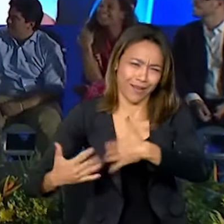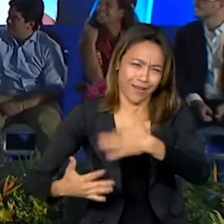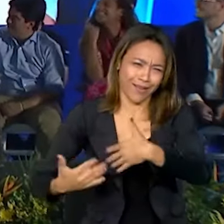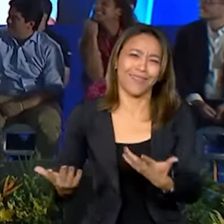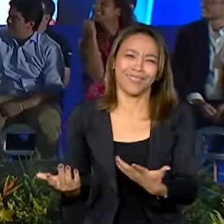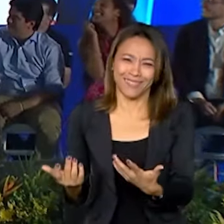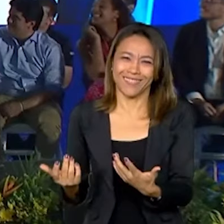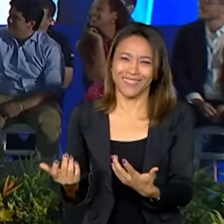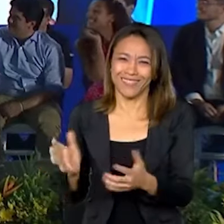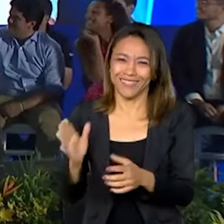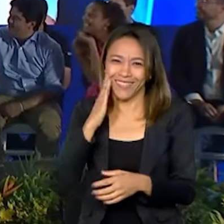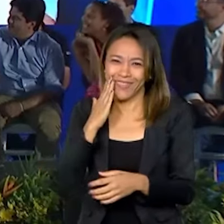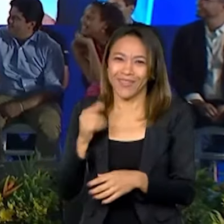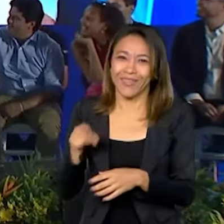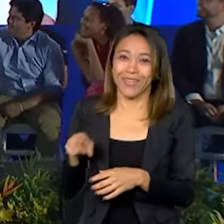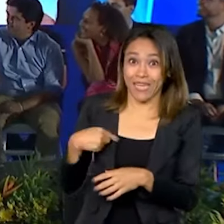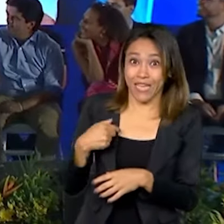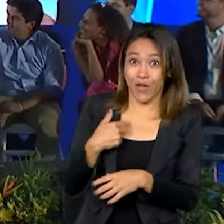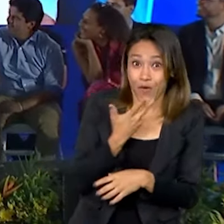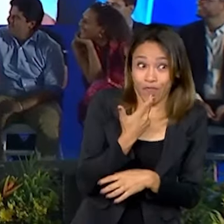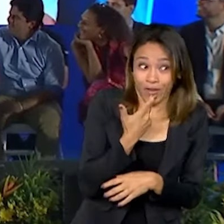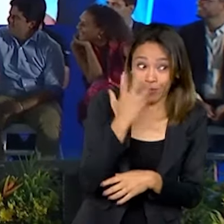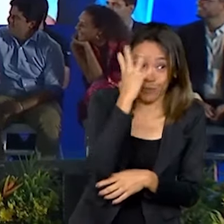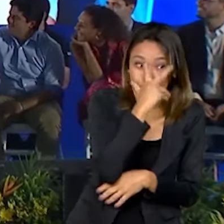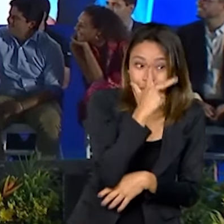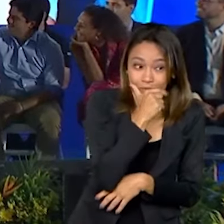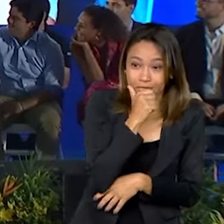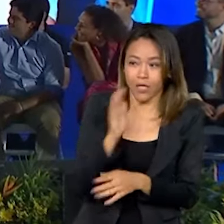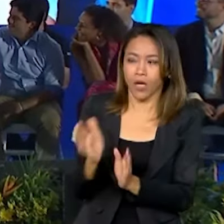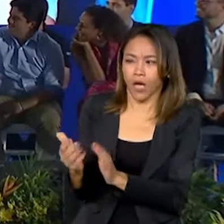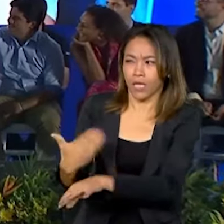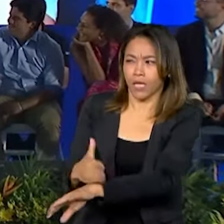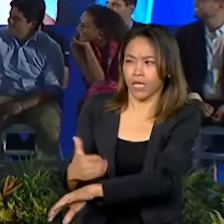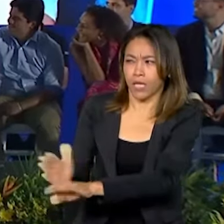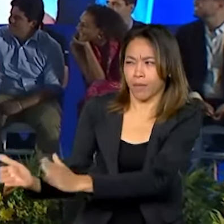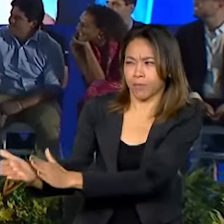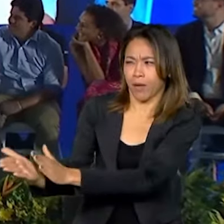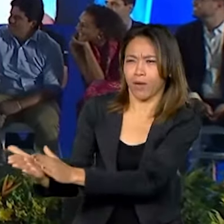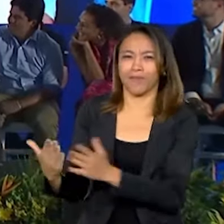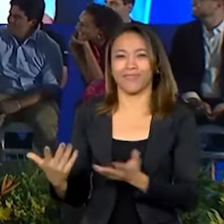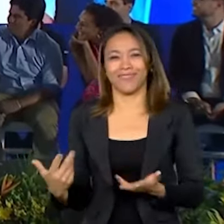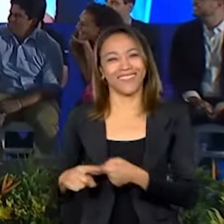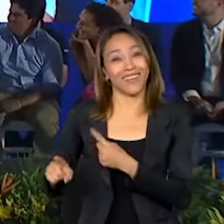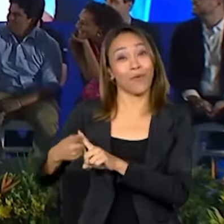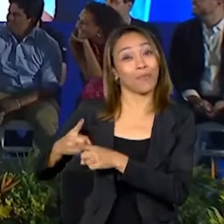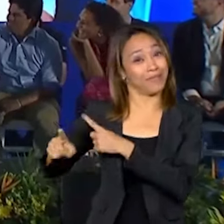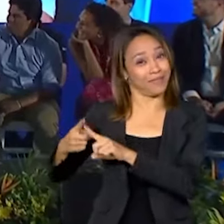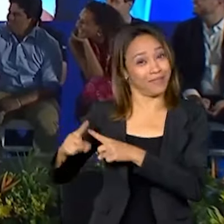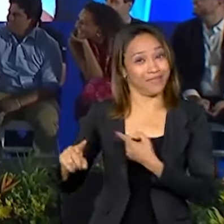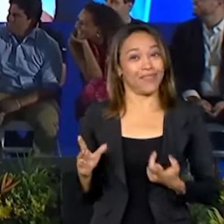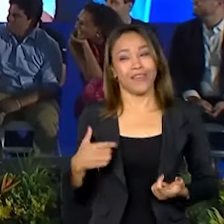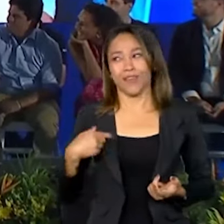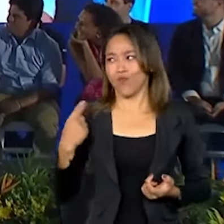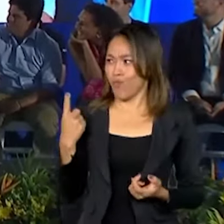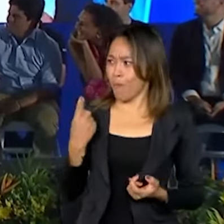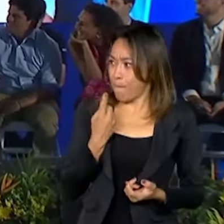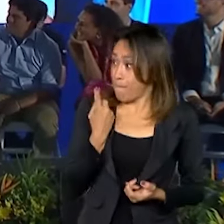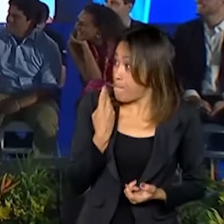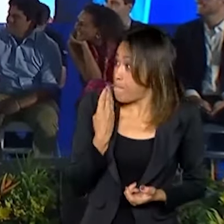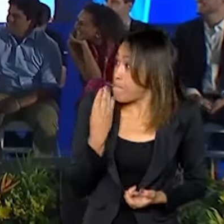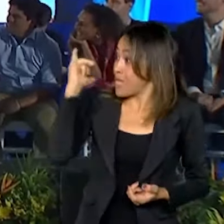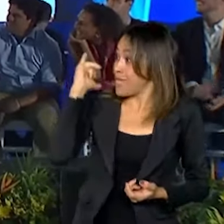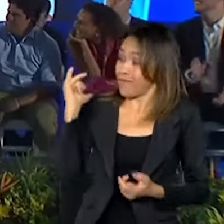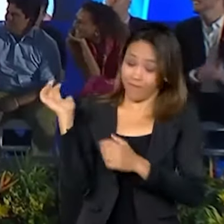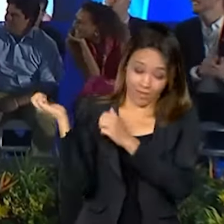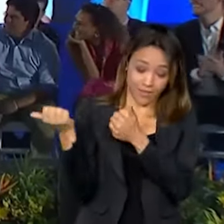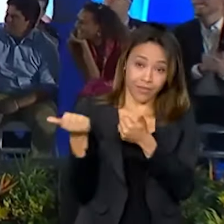bater palma junto com a Cris na hora que eu falasse uma coisa bonita. Enfim, a gente, se Deus quiser, o Lula vai deixar um monte de bilhão aqui hoje para o Rio de